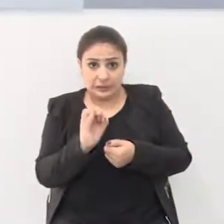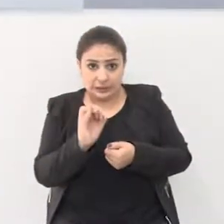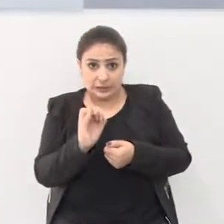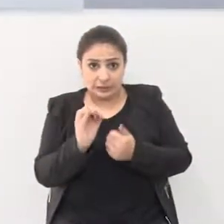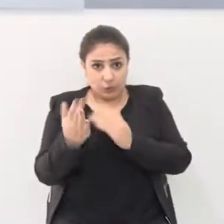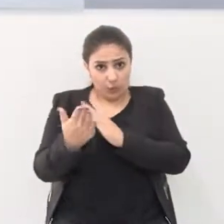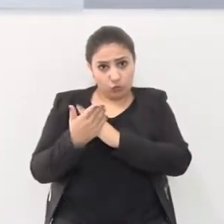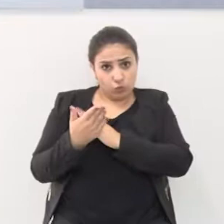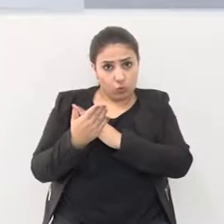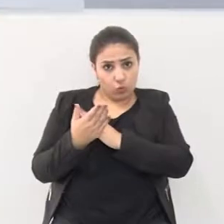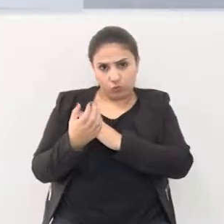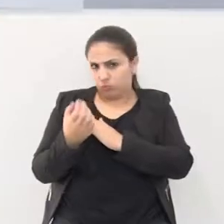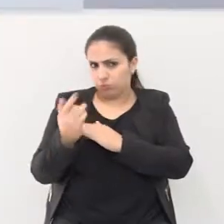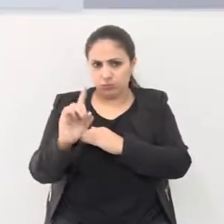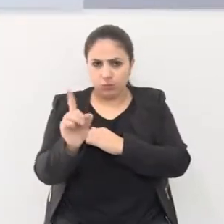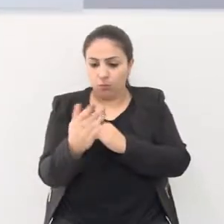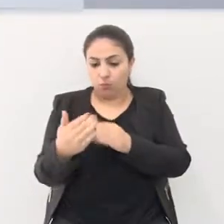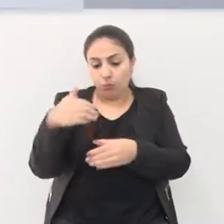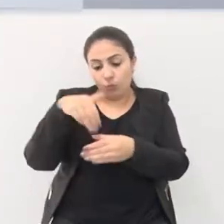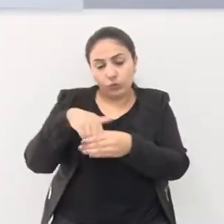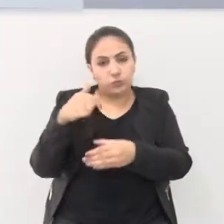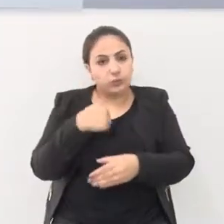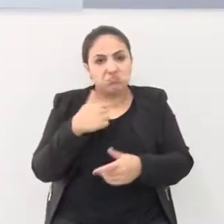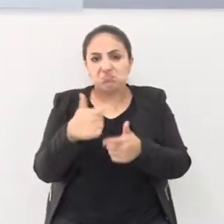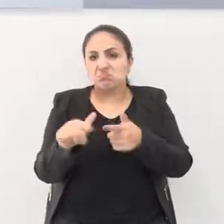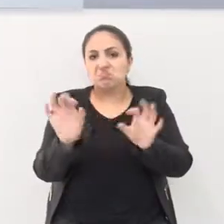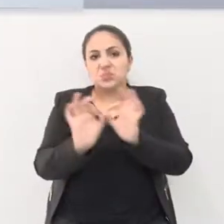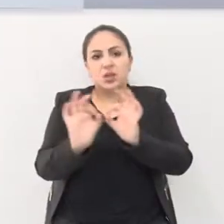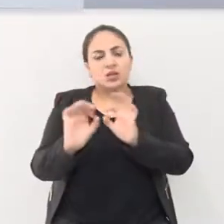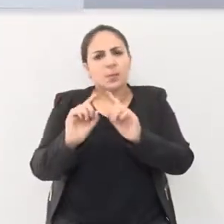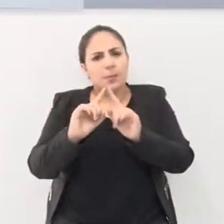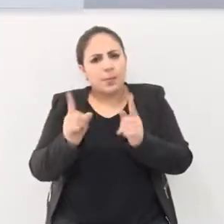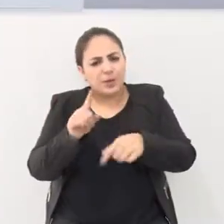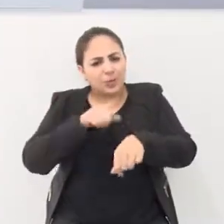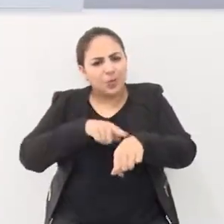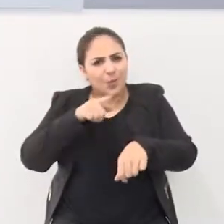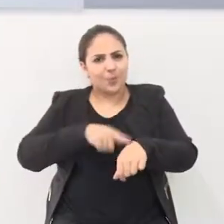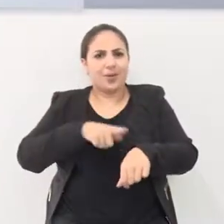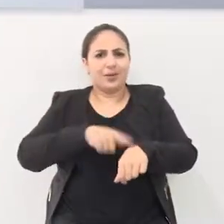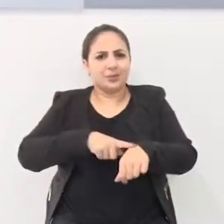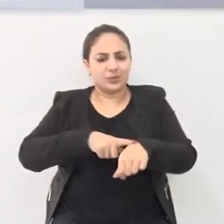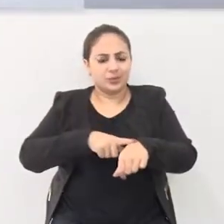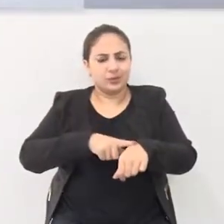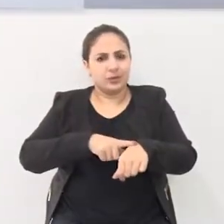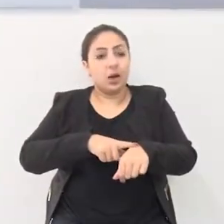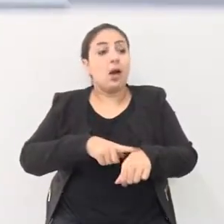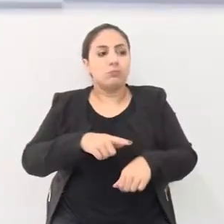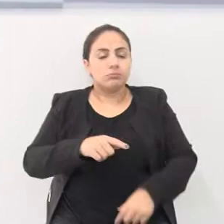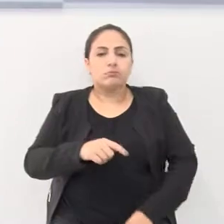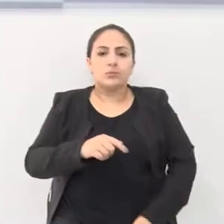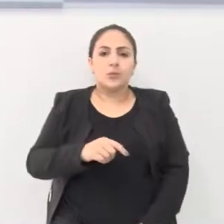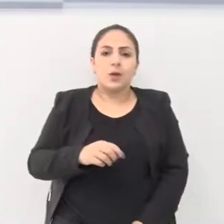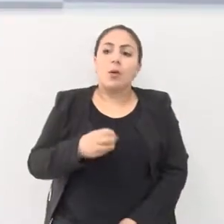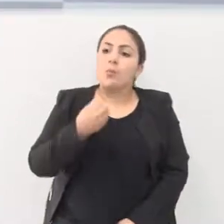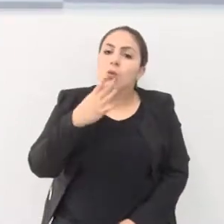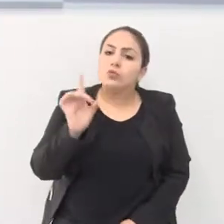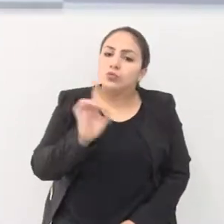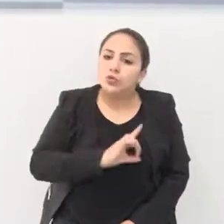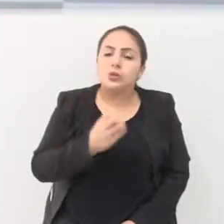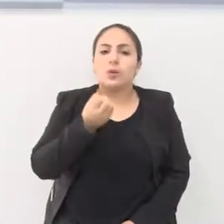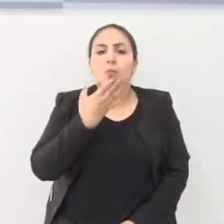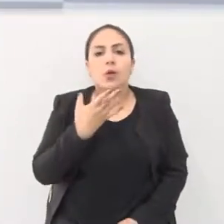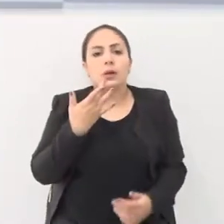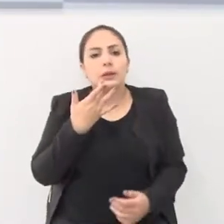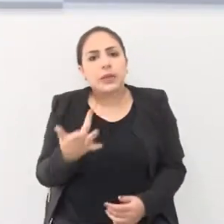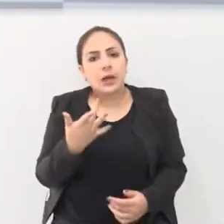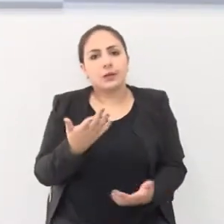você não me ajudou ou não votou em mim, não tem problema algum, mas quando passa, pelo menos, cumprimenta, um bom dia,